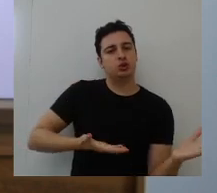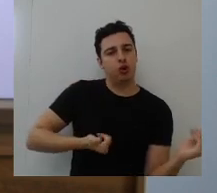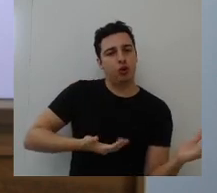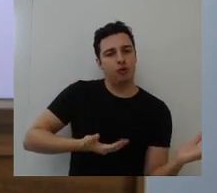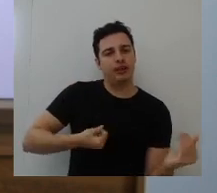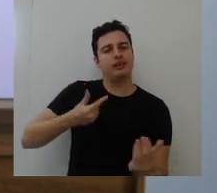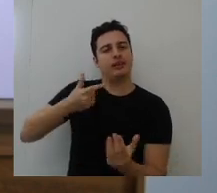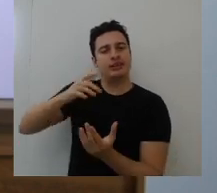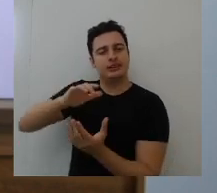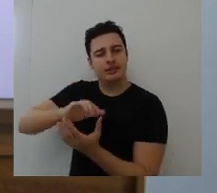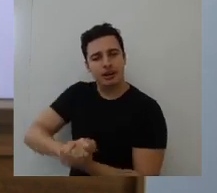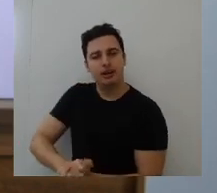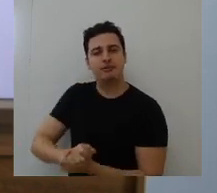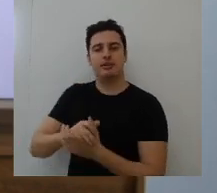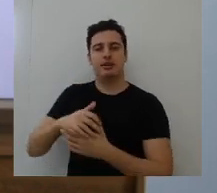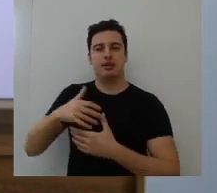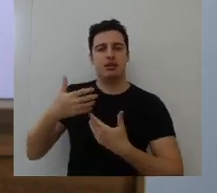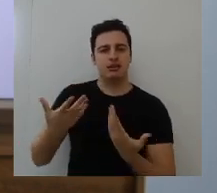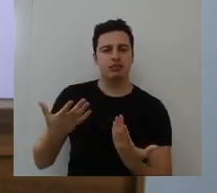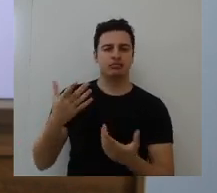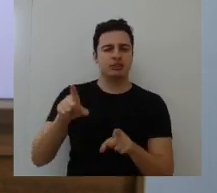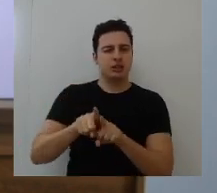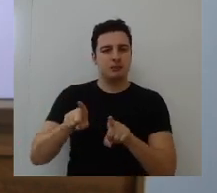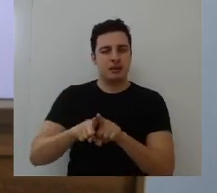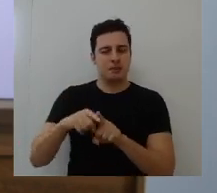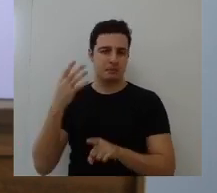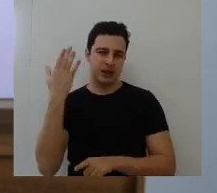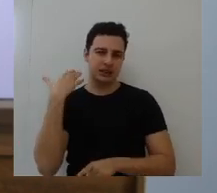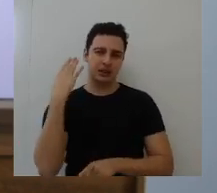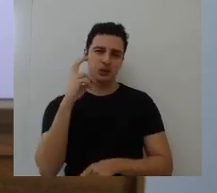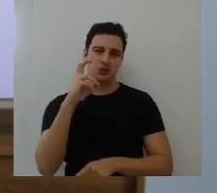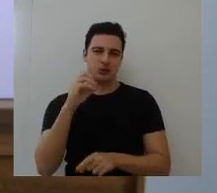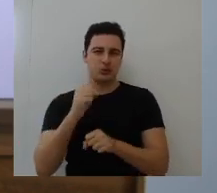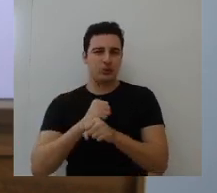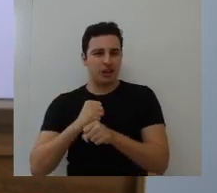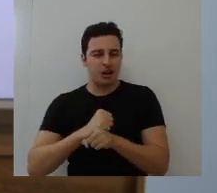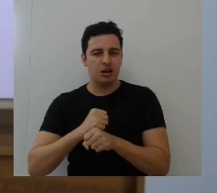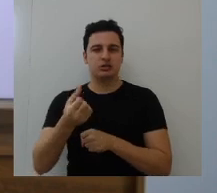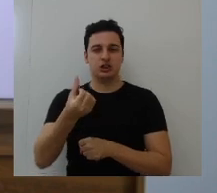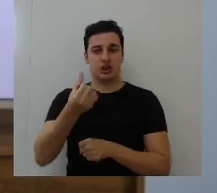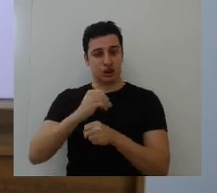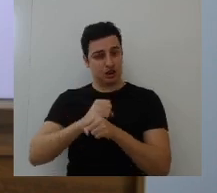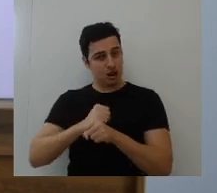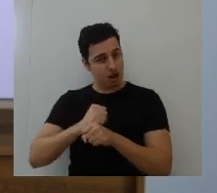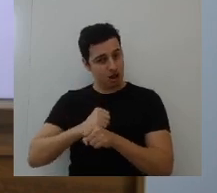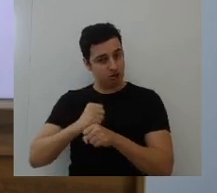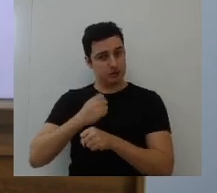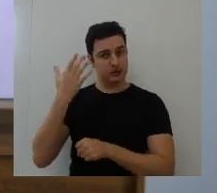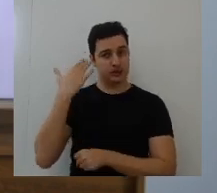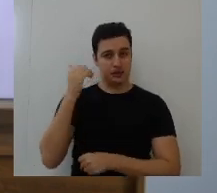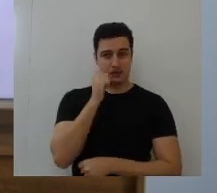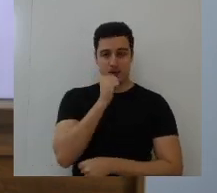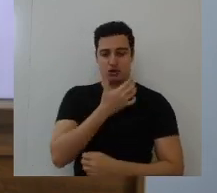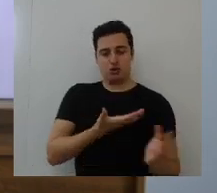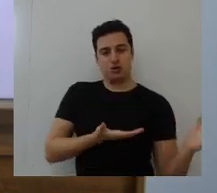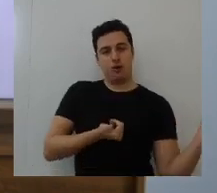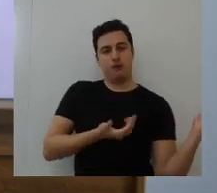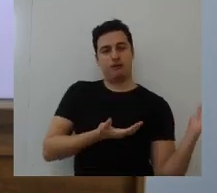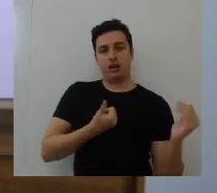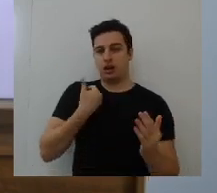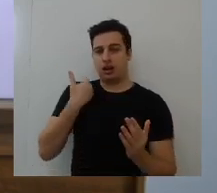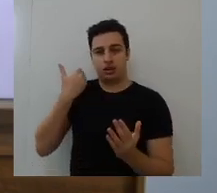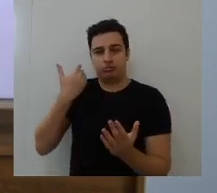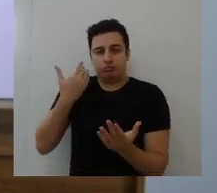época também, até uns 50, 60, 70 anos atrás, a mulher casava muito jovem, não é?